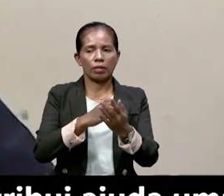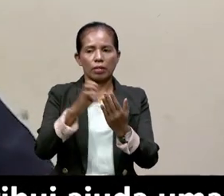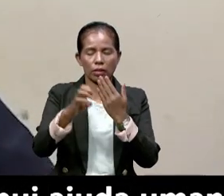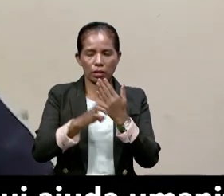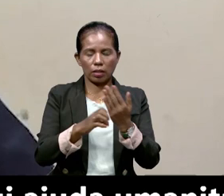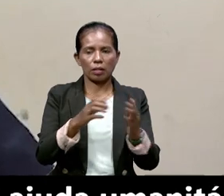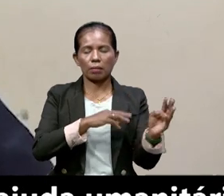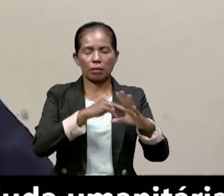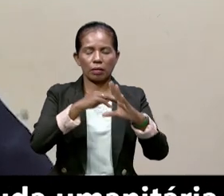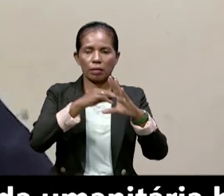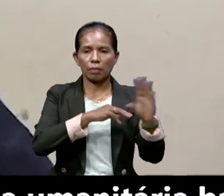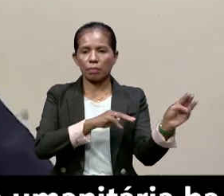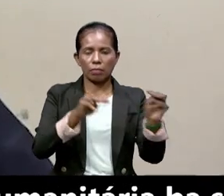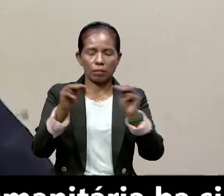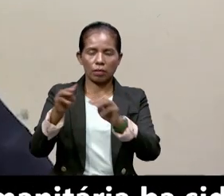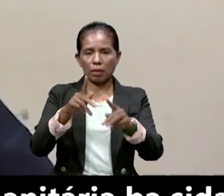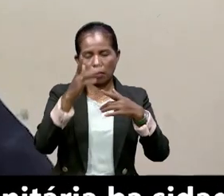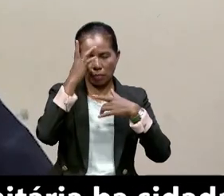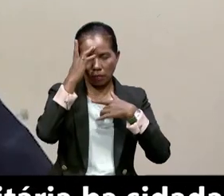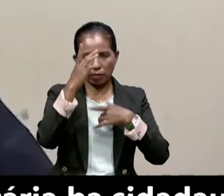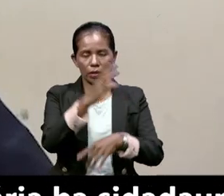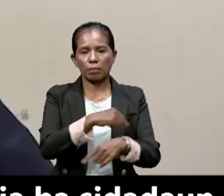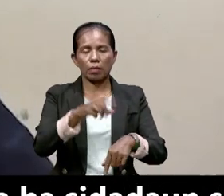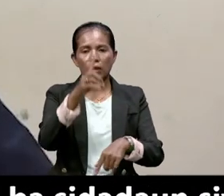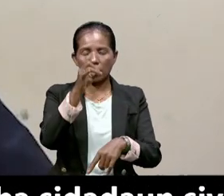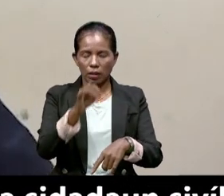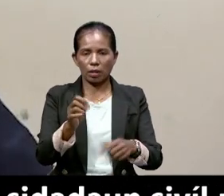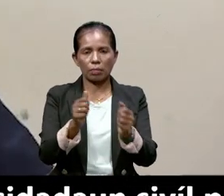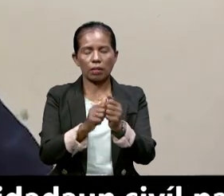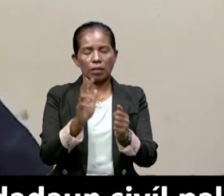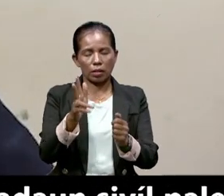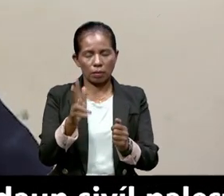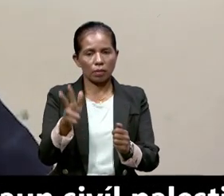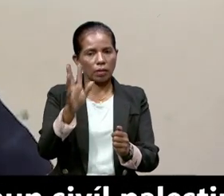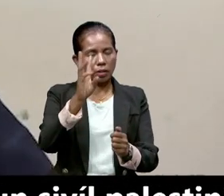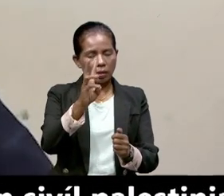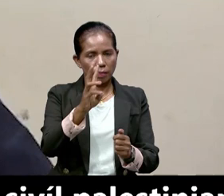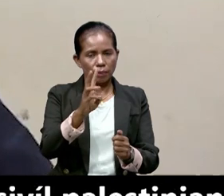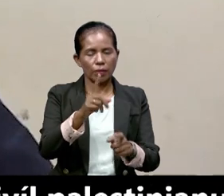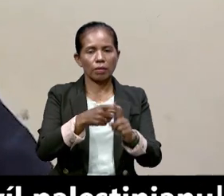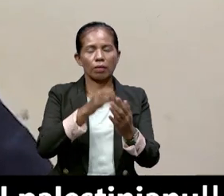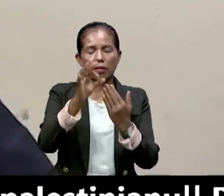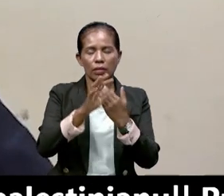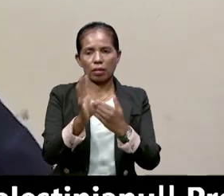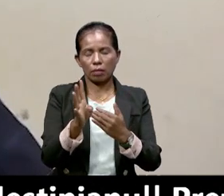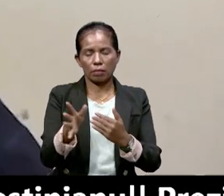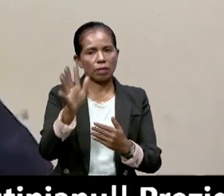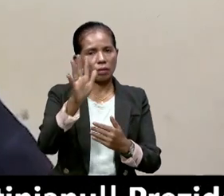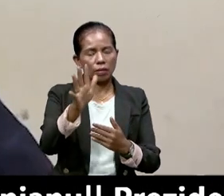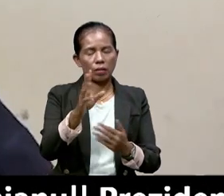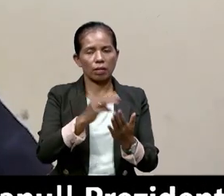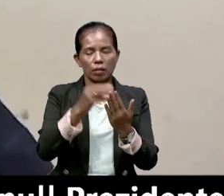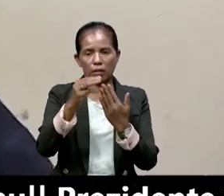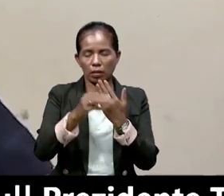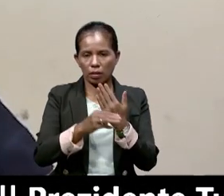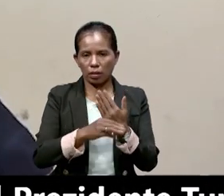total transferência para a HNGB, ia 36. Fevereiro, a mim é 51. Depois, março, ia 48. Abril,